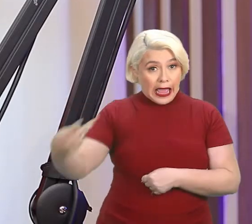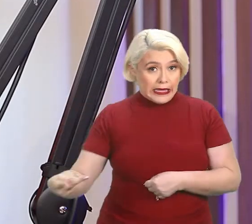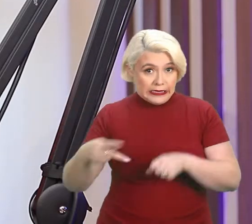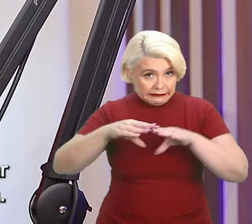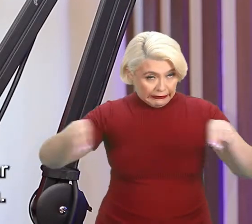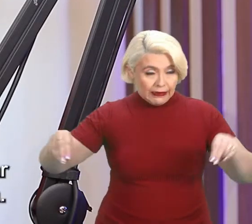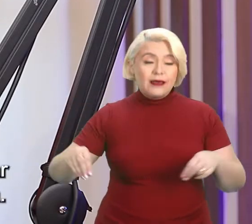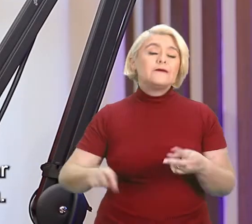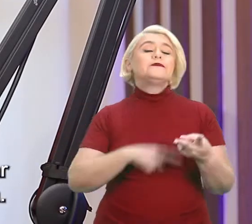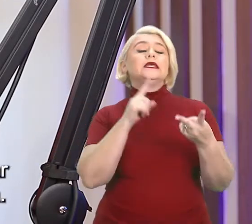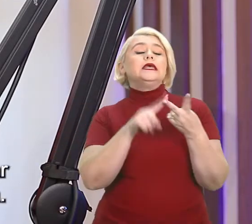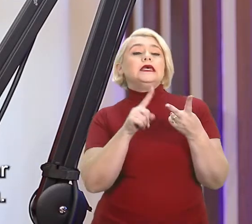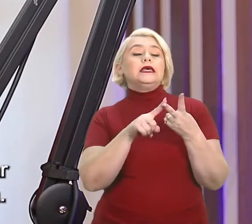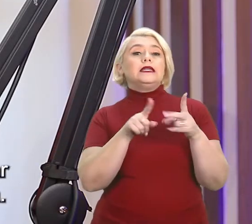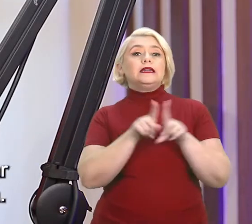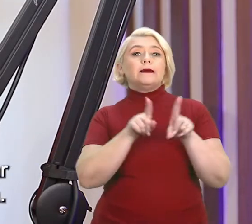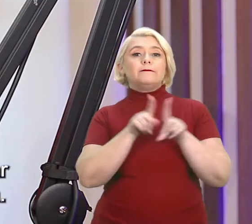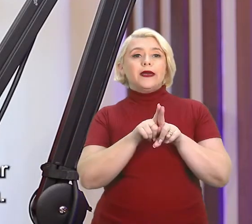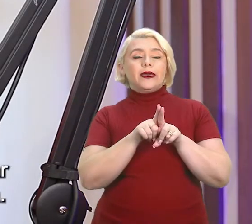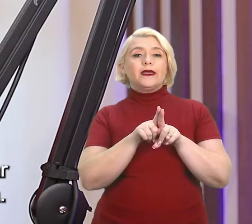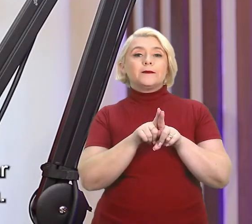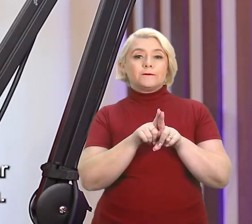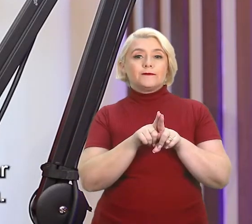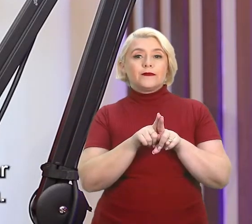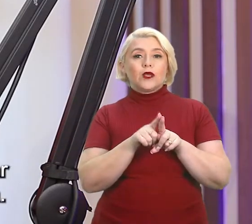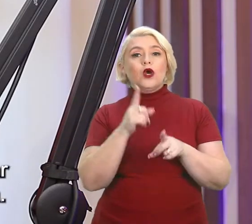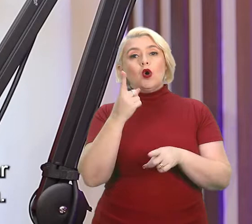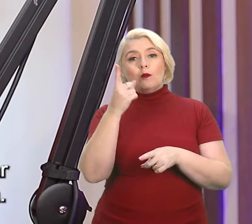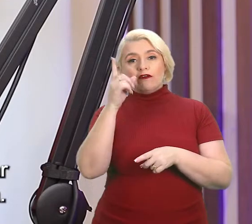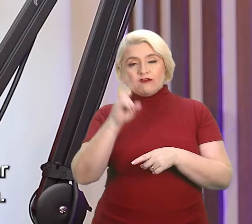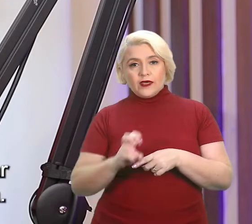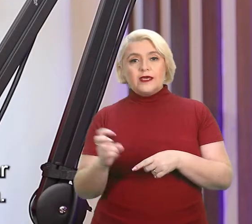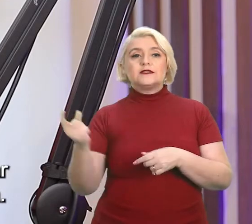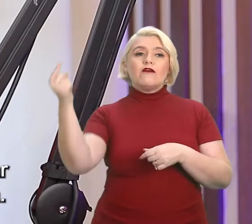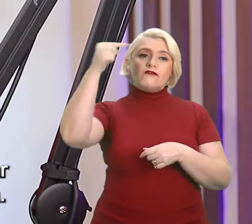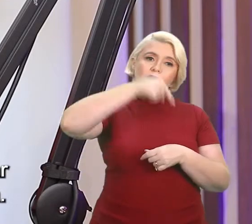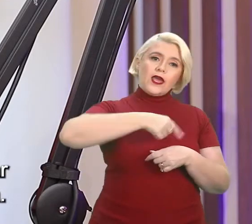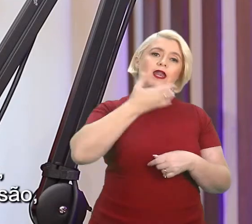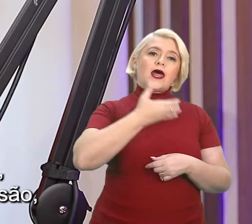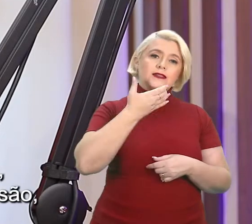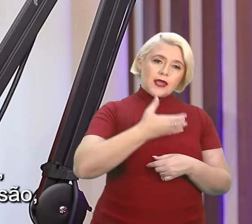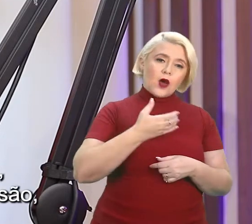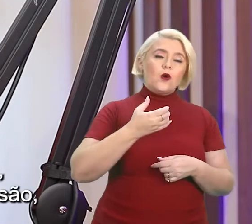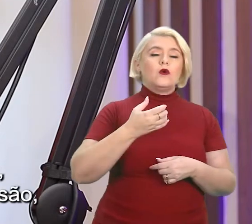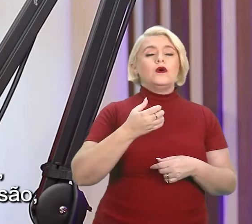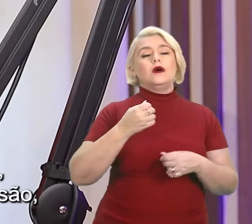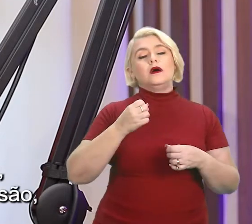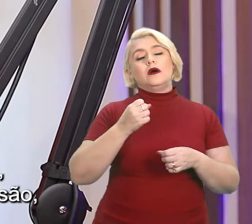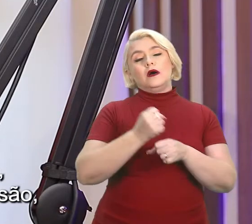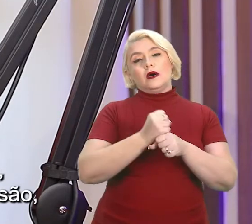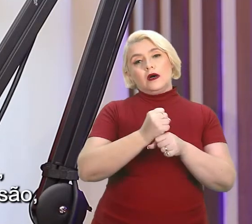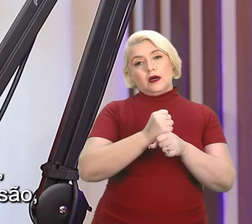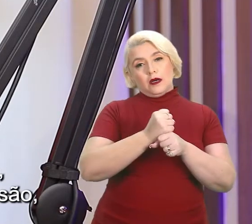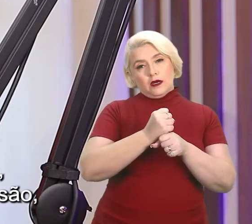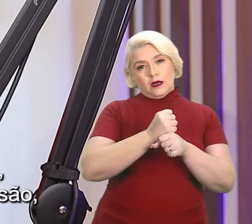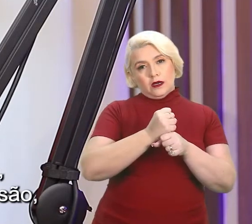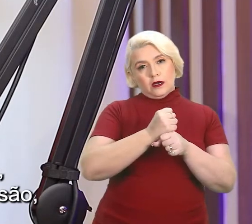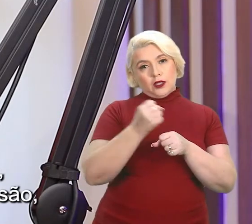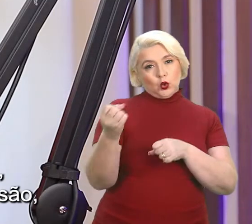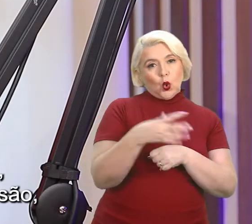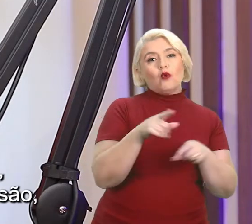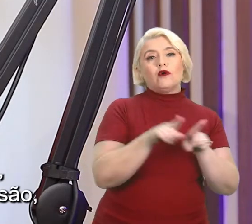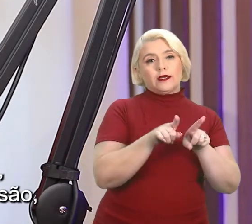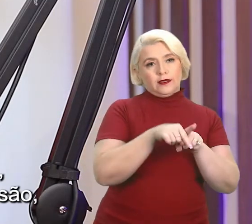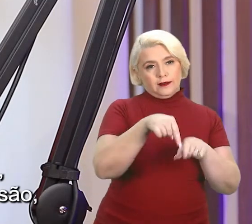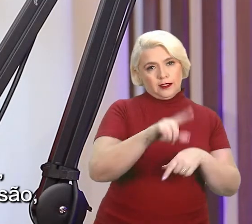E aí, uma vez por ano, né, a gente vinha passar o Natal e o Ano Novo aqui em Goiânia. E aí visitava todo mundo aqui em Goiânia